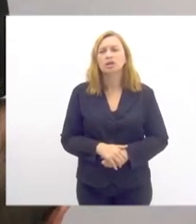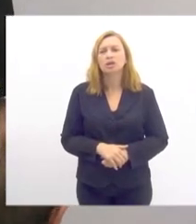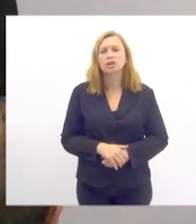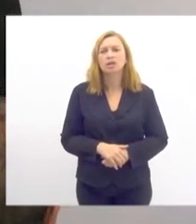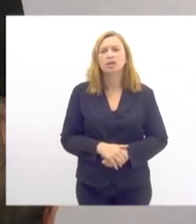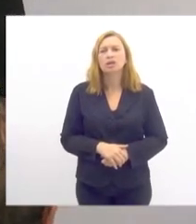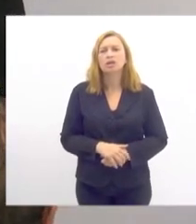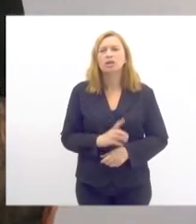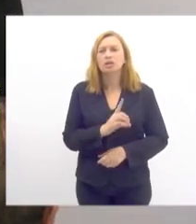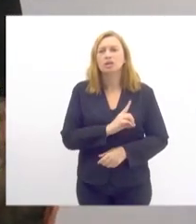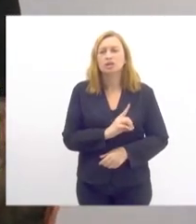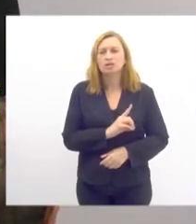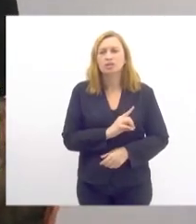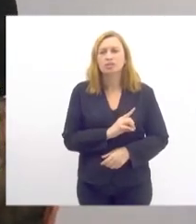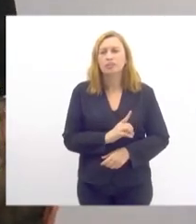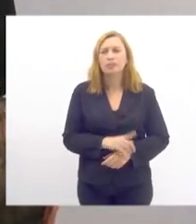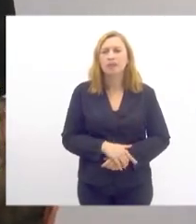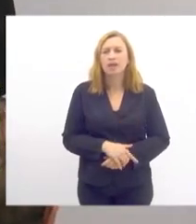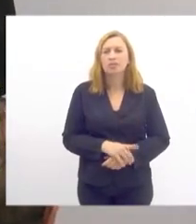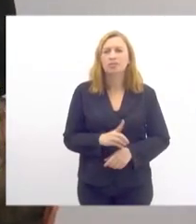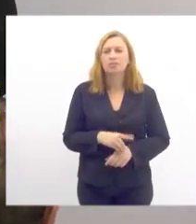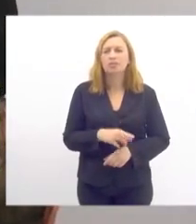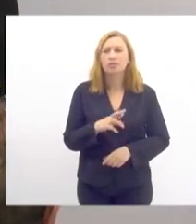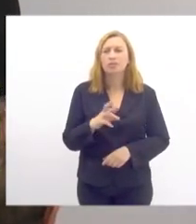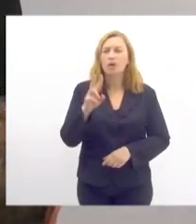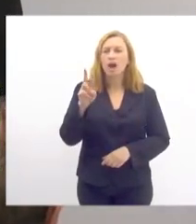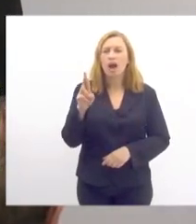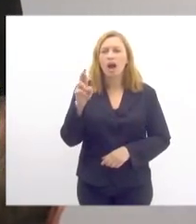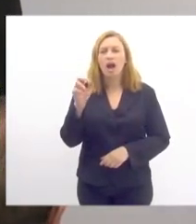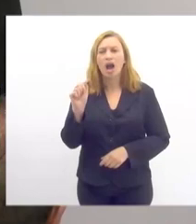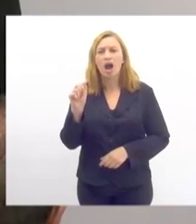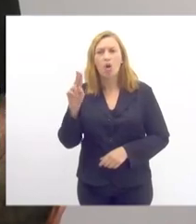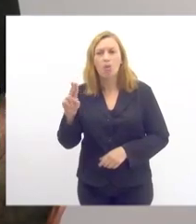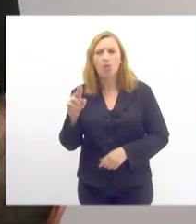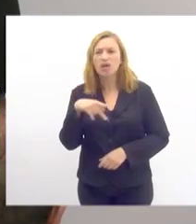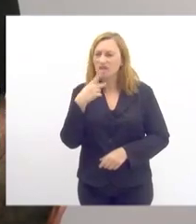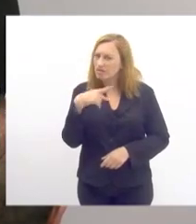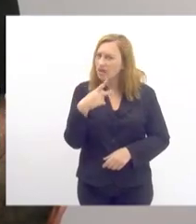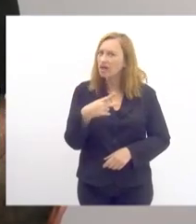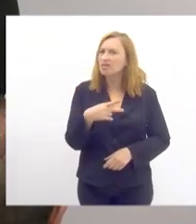do Detran, Dr. Raul Teixeira, que ele questiona